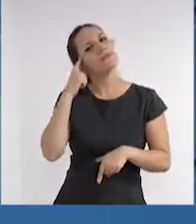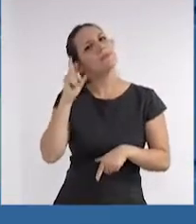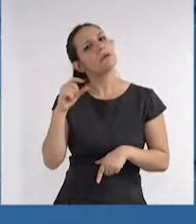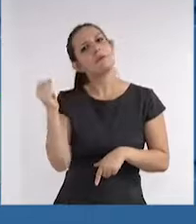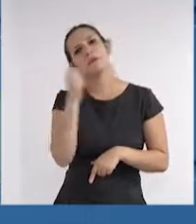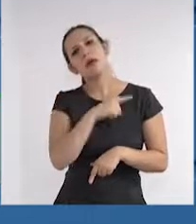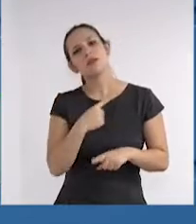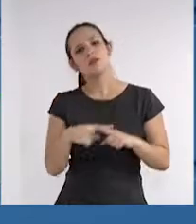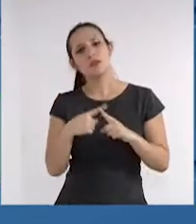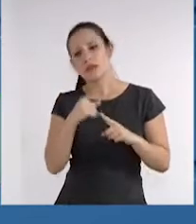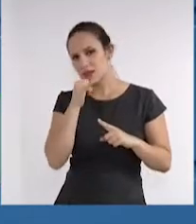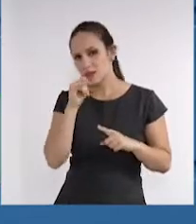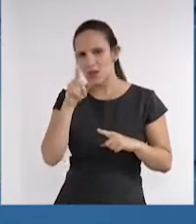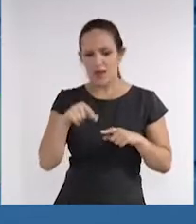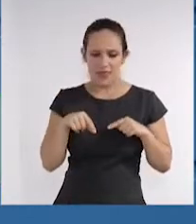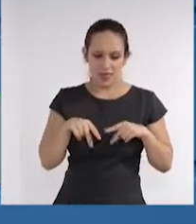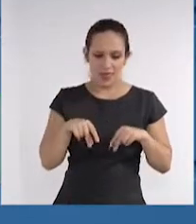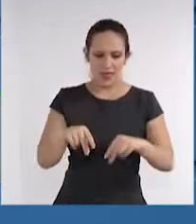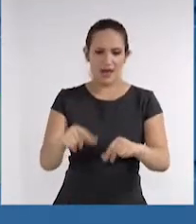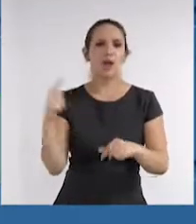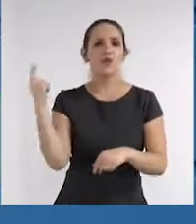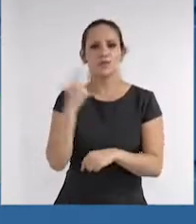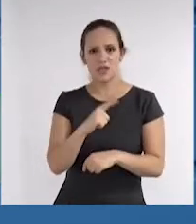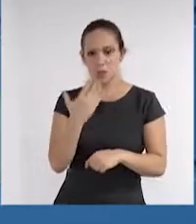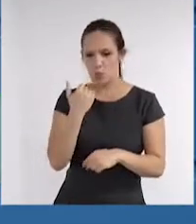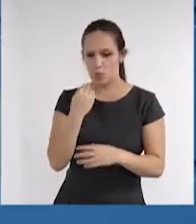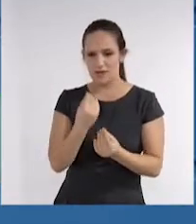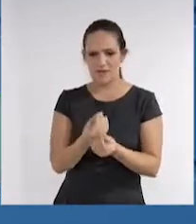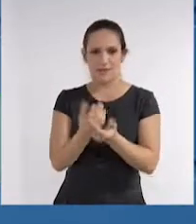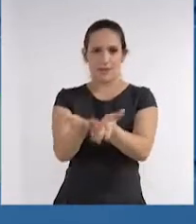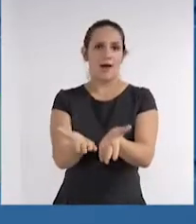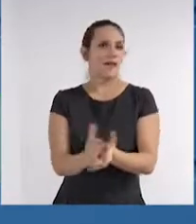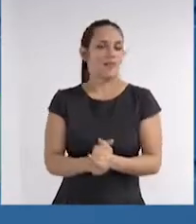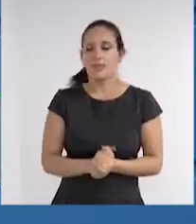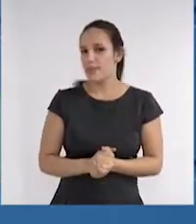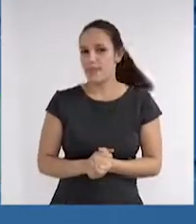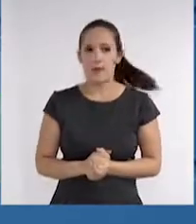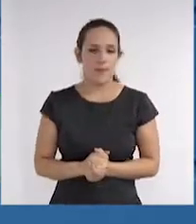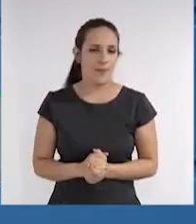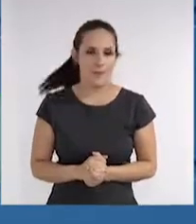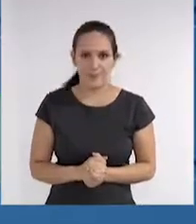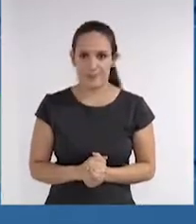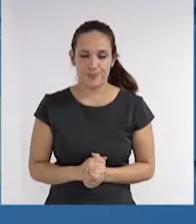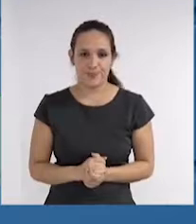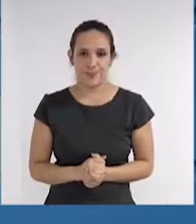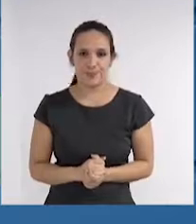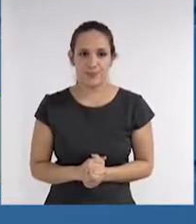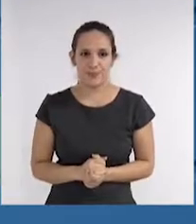não alimenta ninguém. A terra, nós vem dela e vamos